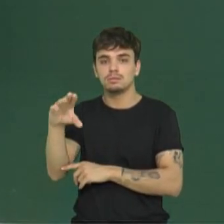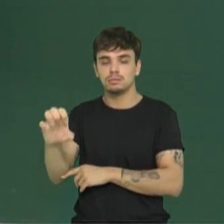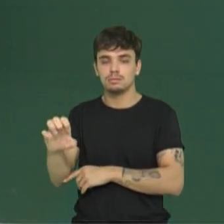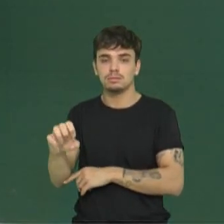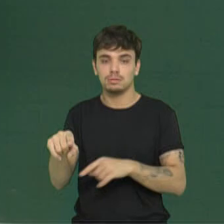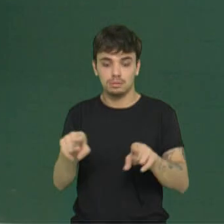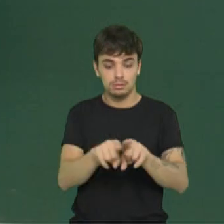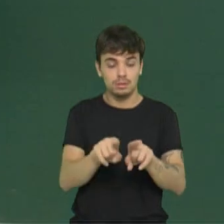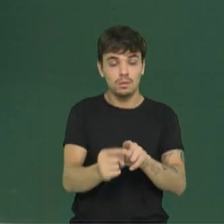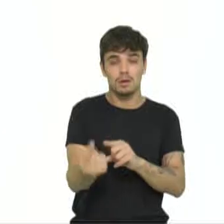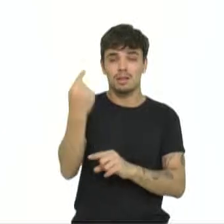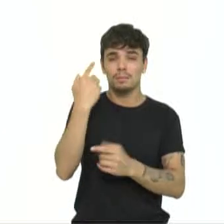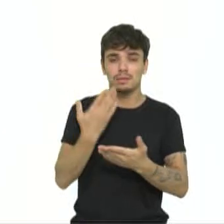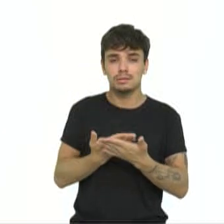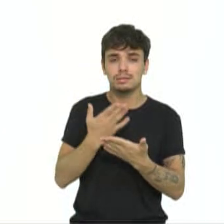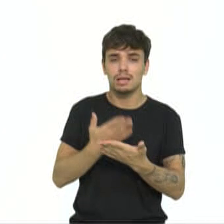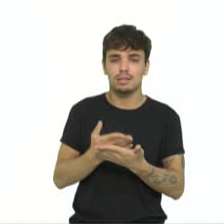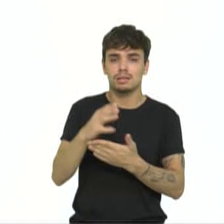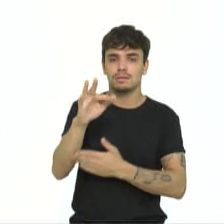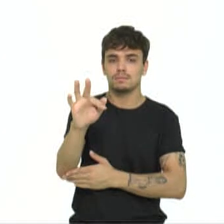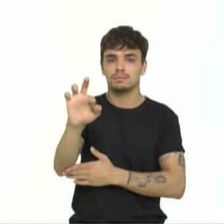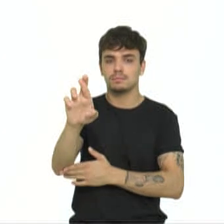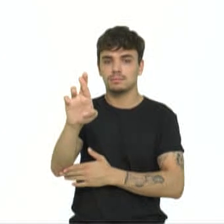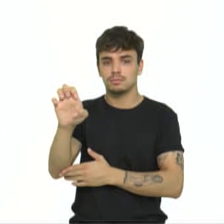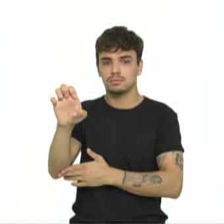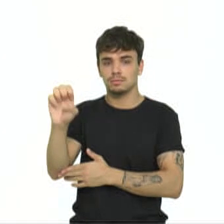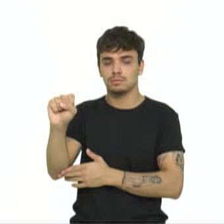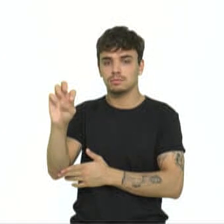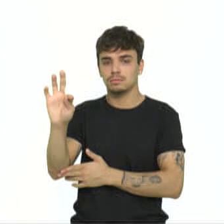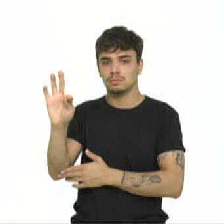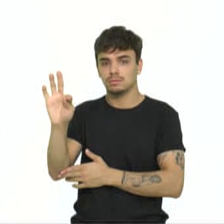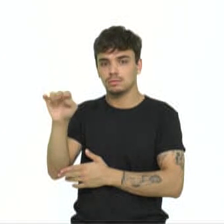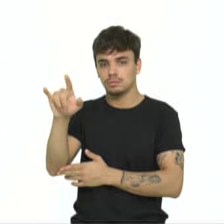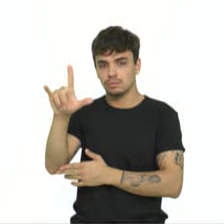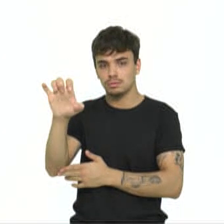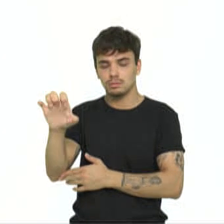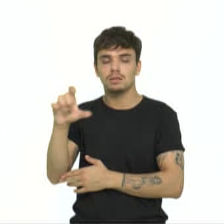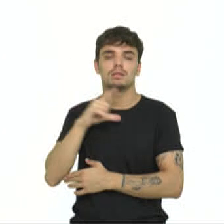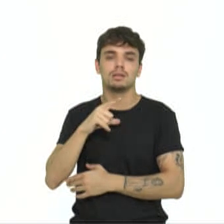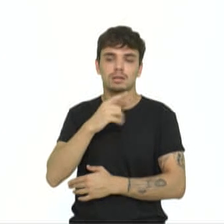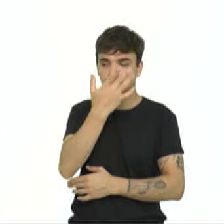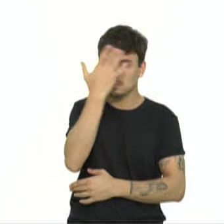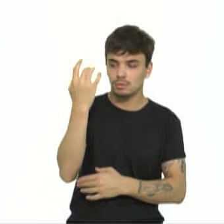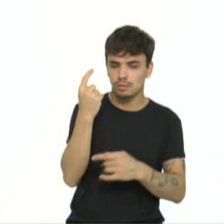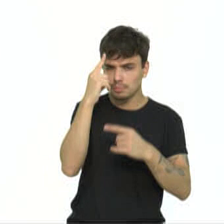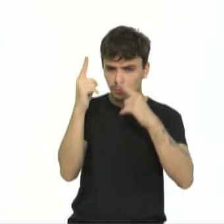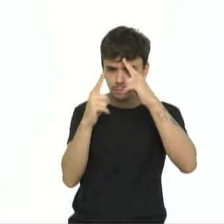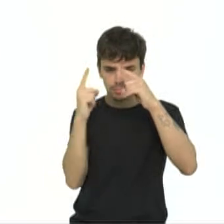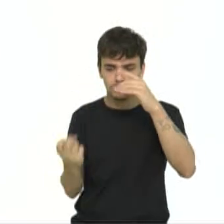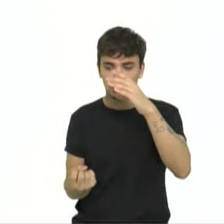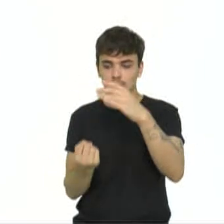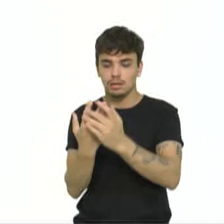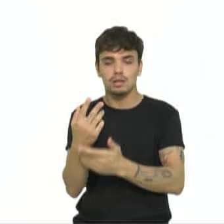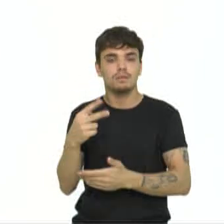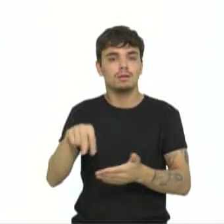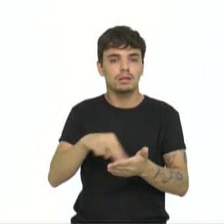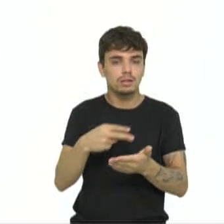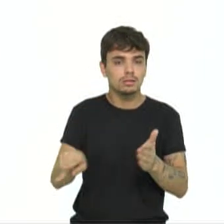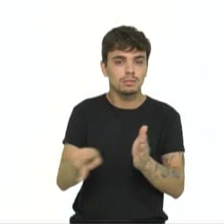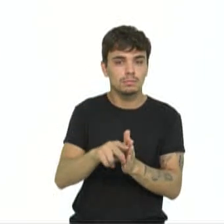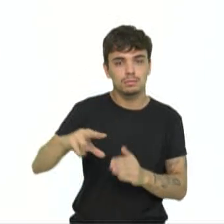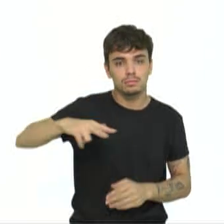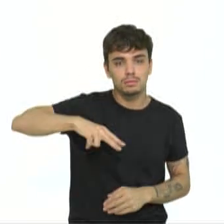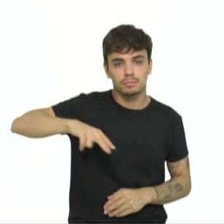falamos do freestyle. No freestyle, as pessoas criavam suas próprias danças em festas. O freestyle